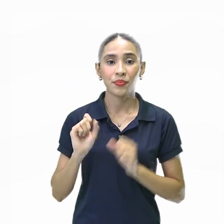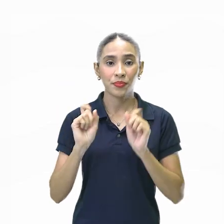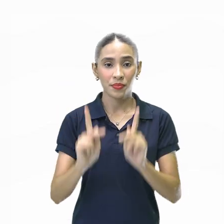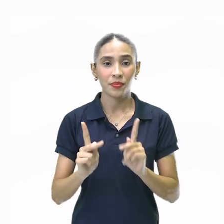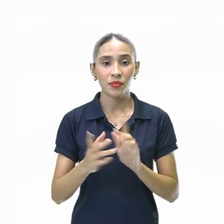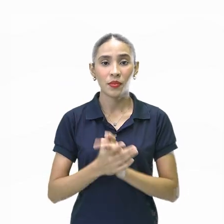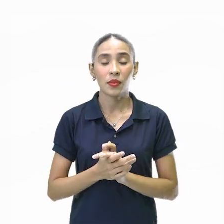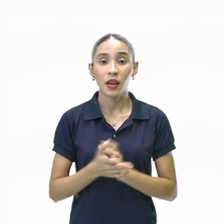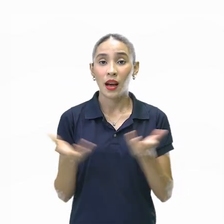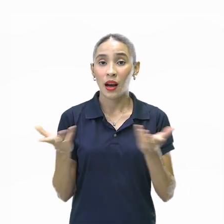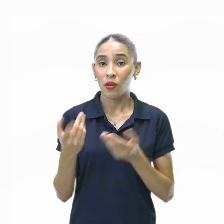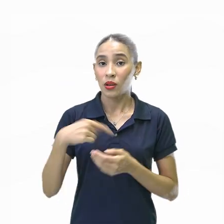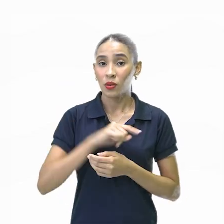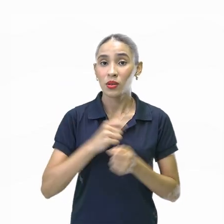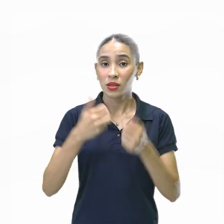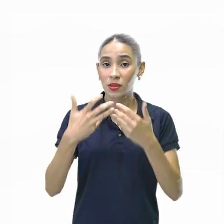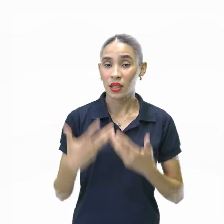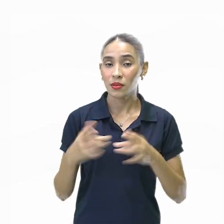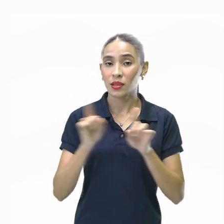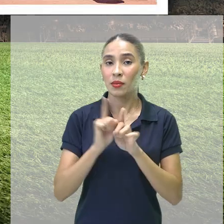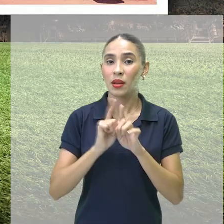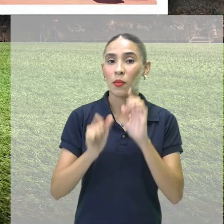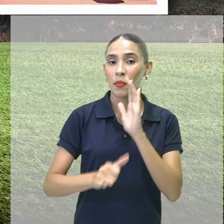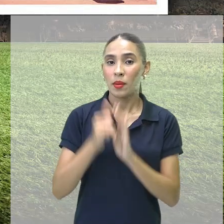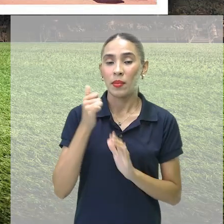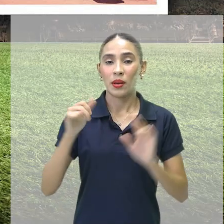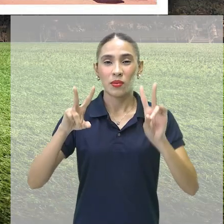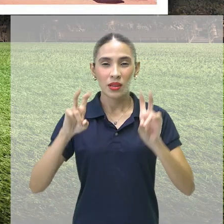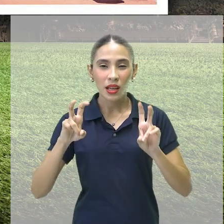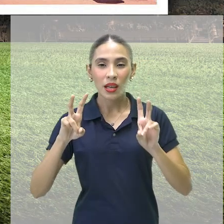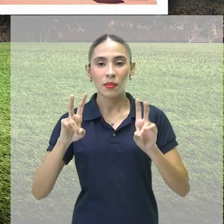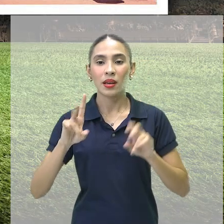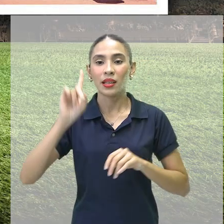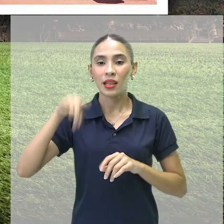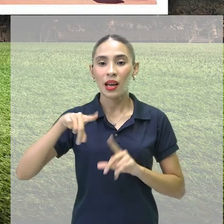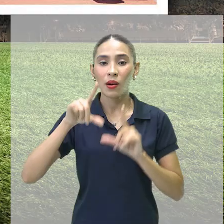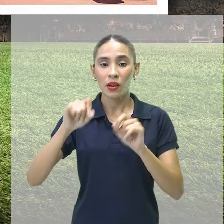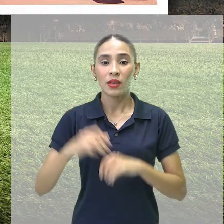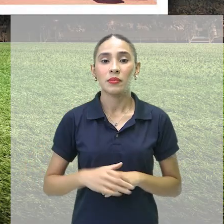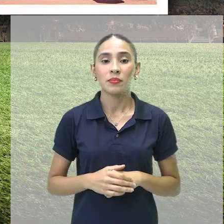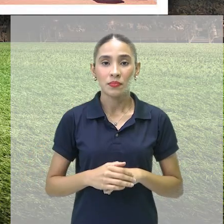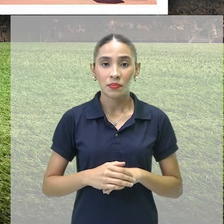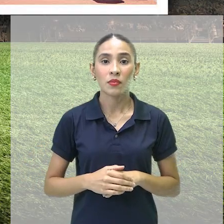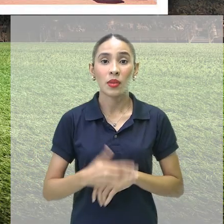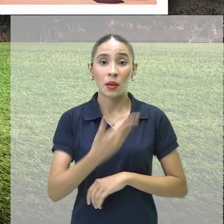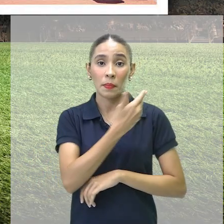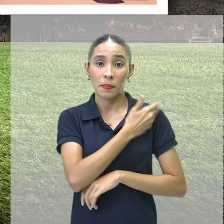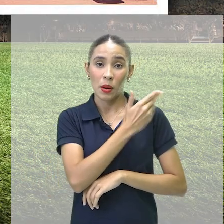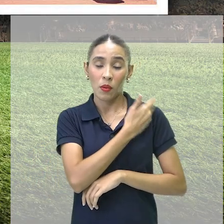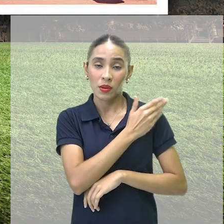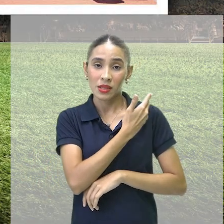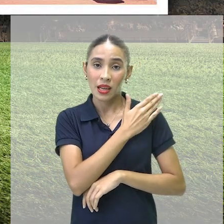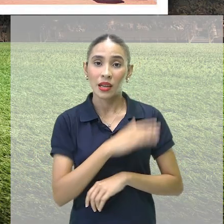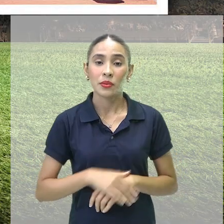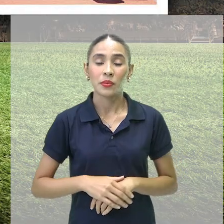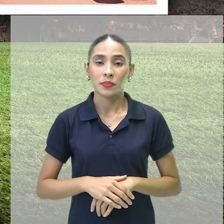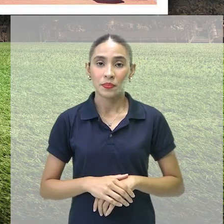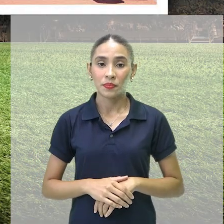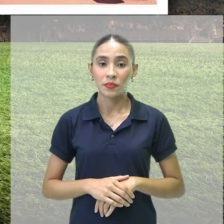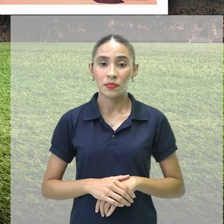Agora que a gente falou sobre aquele primeiro tema muito sensível, que era aí a questão do preconceito não,